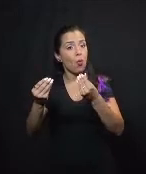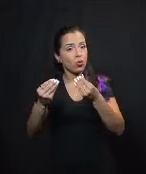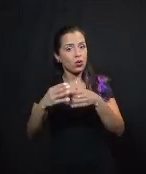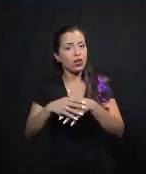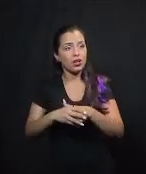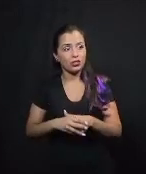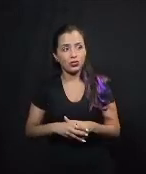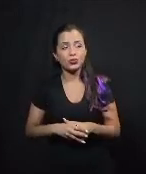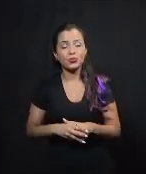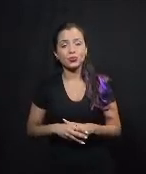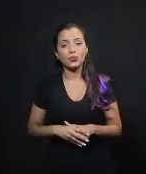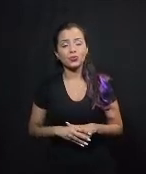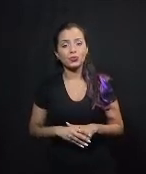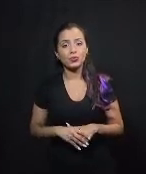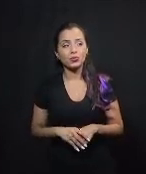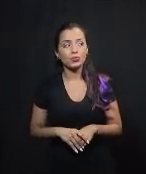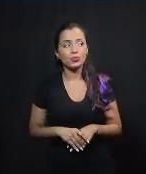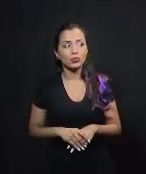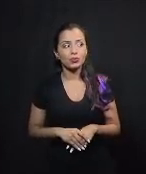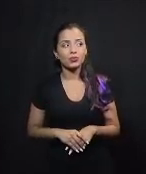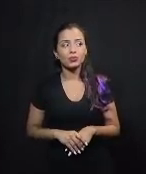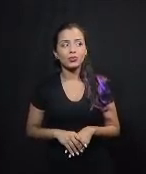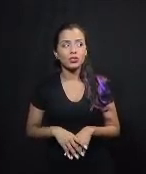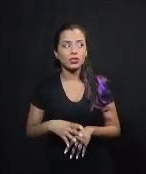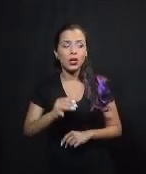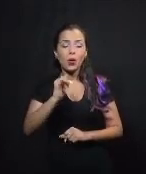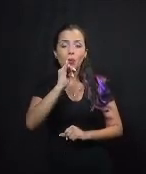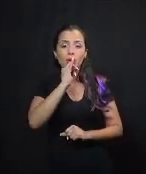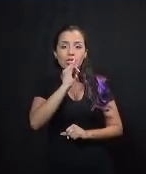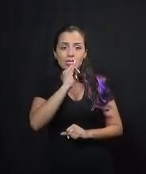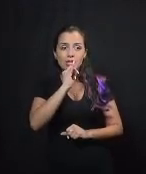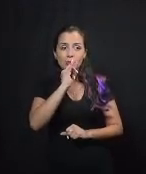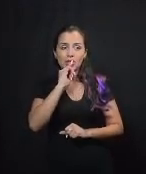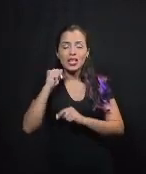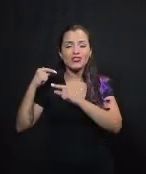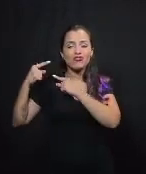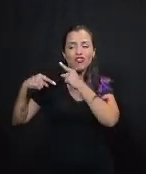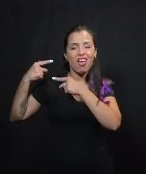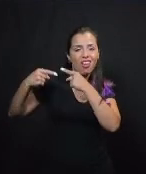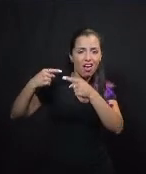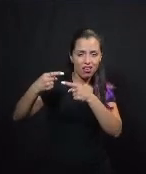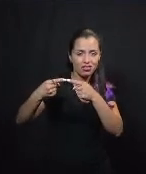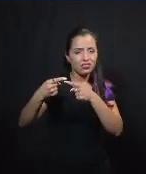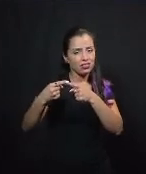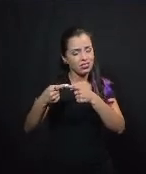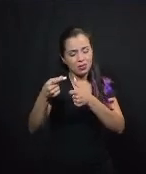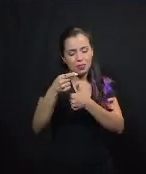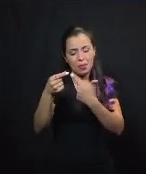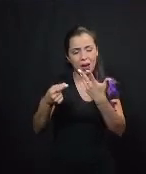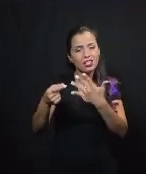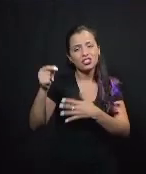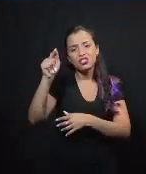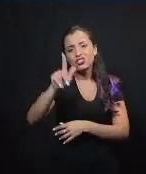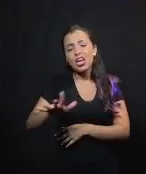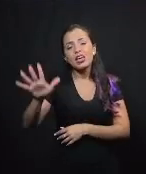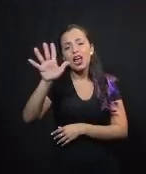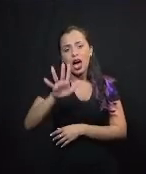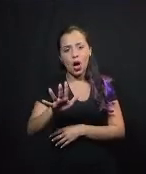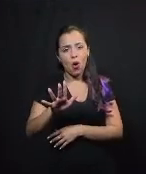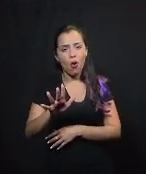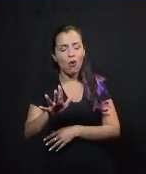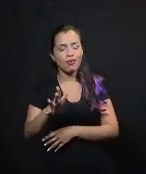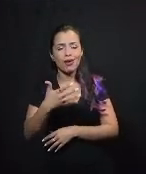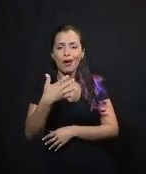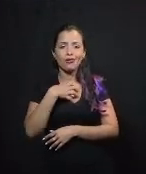Veja só o imposto sobre a herança, enfim, são coisas que todas essas coisas mais gerais que são tiro no pé da gente,